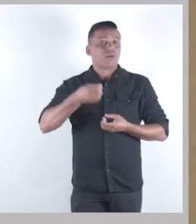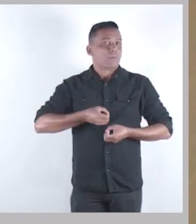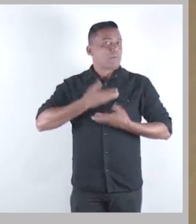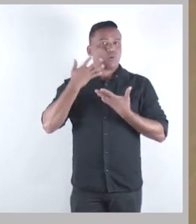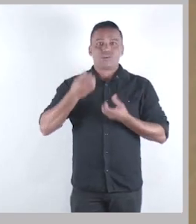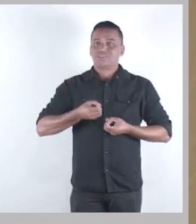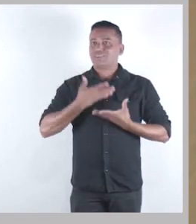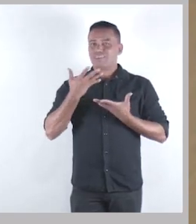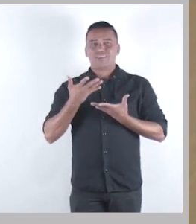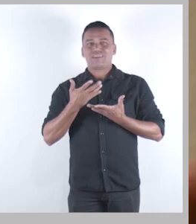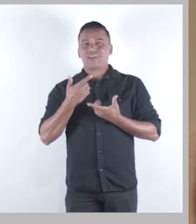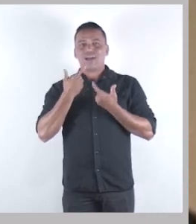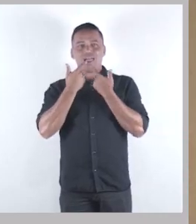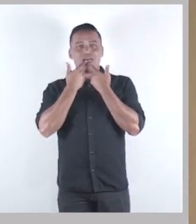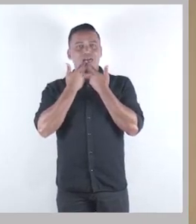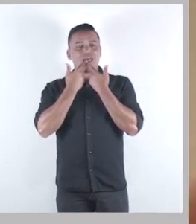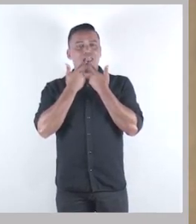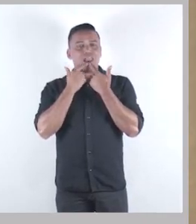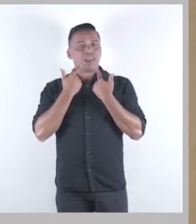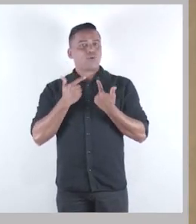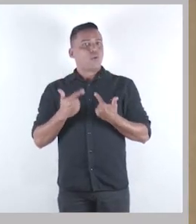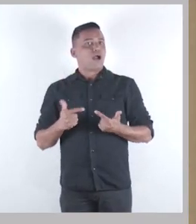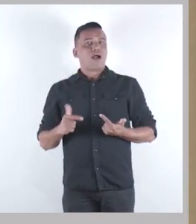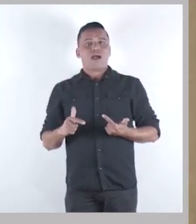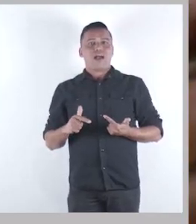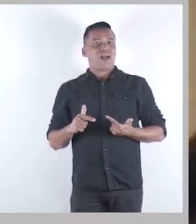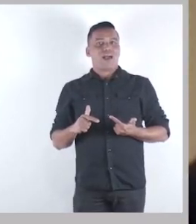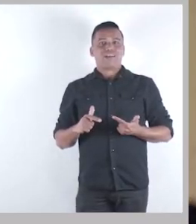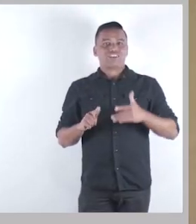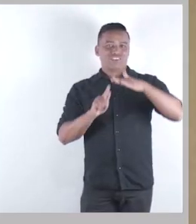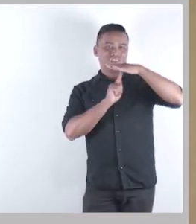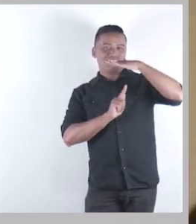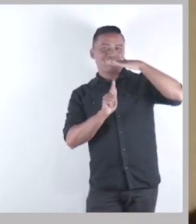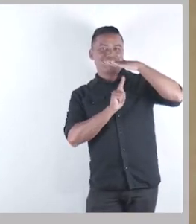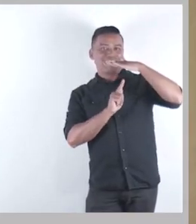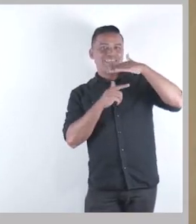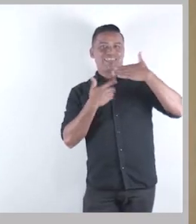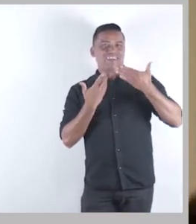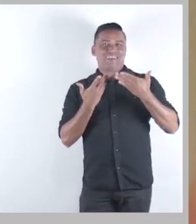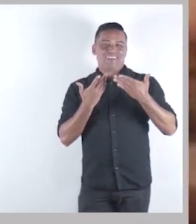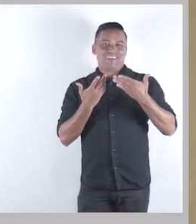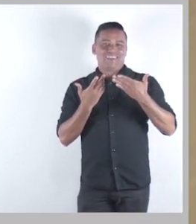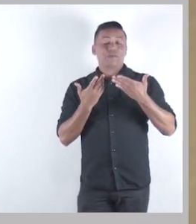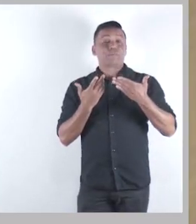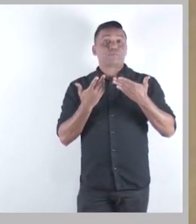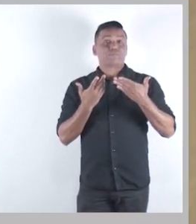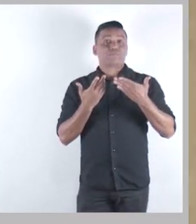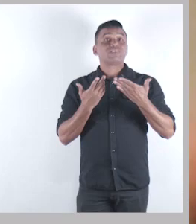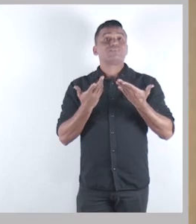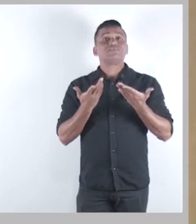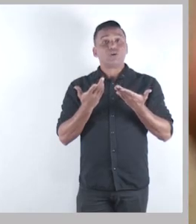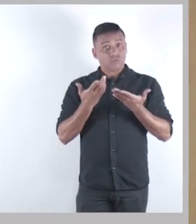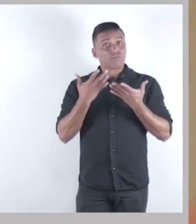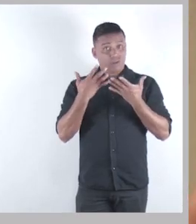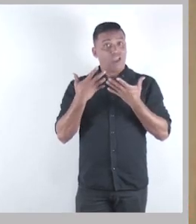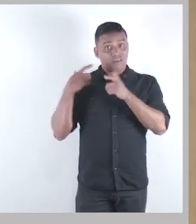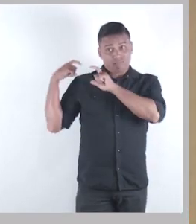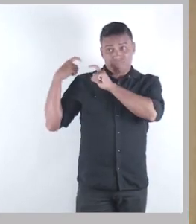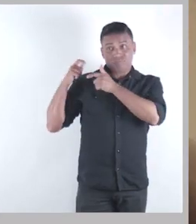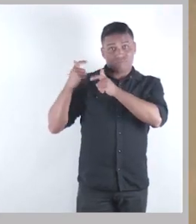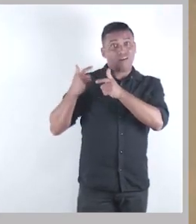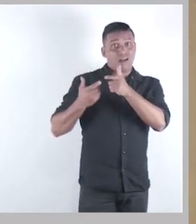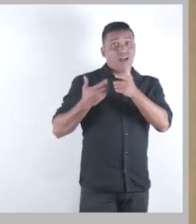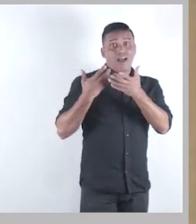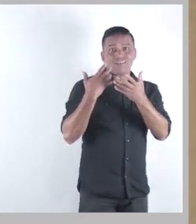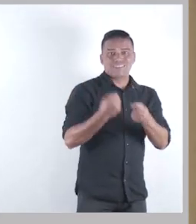linguagem vulgar. Não é isso. Isso aí já não é poesia, isso é outra coisa. Não é? Agora, se a gente quer herdar alguma coisa, então a gente tem